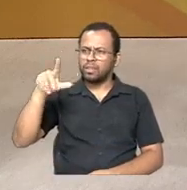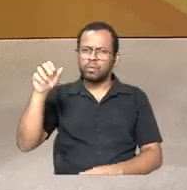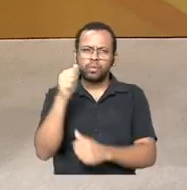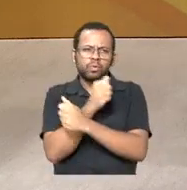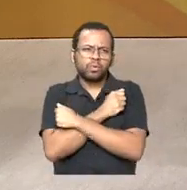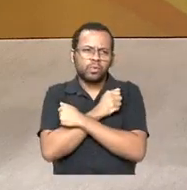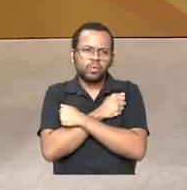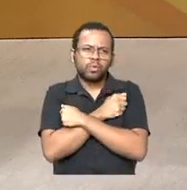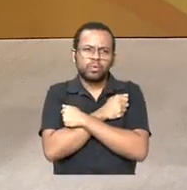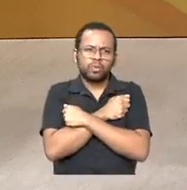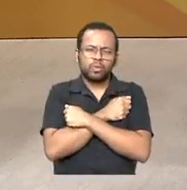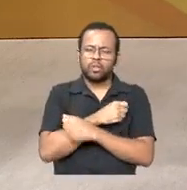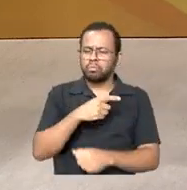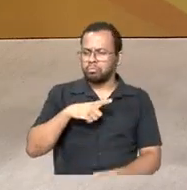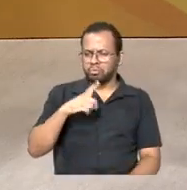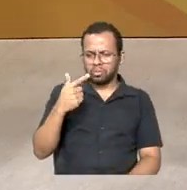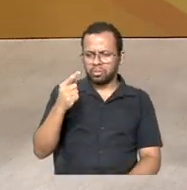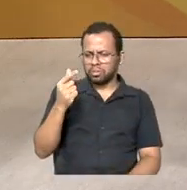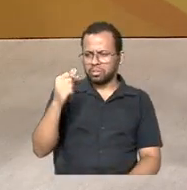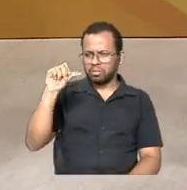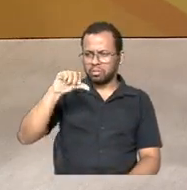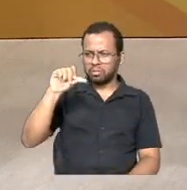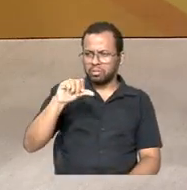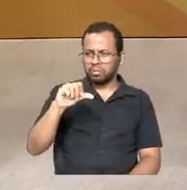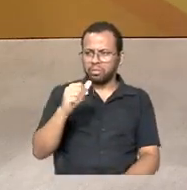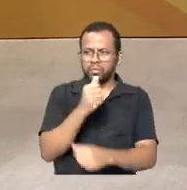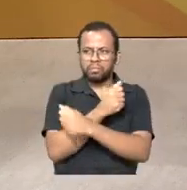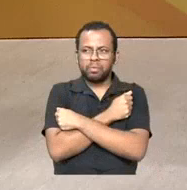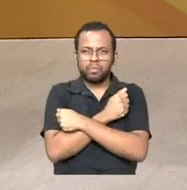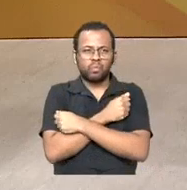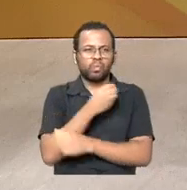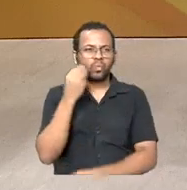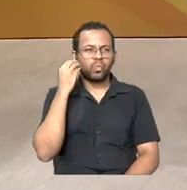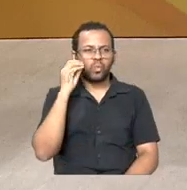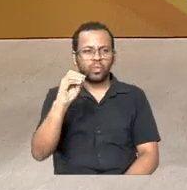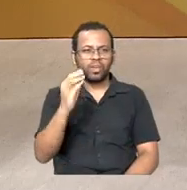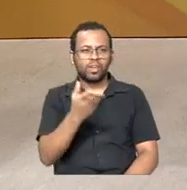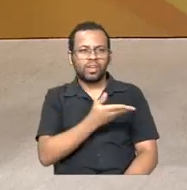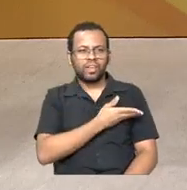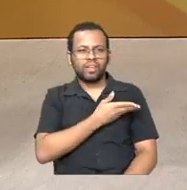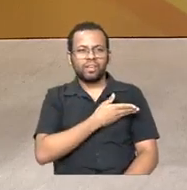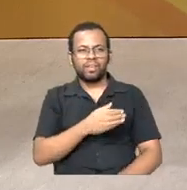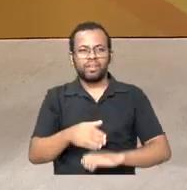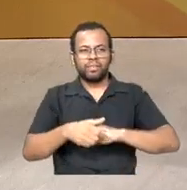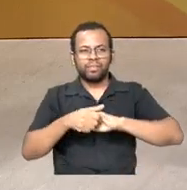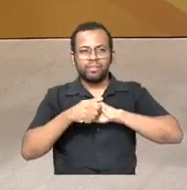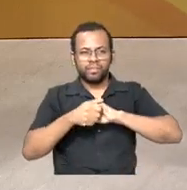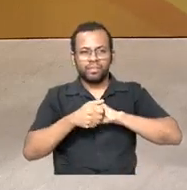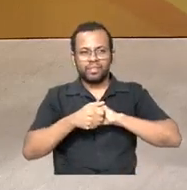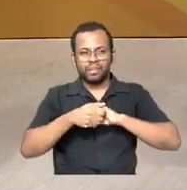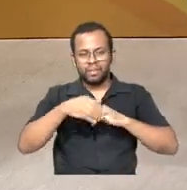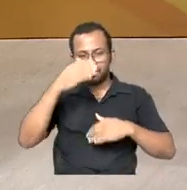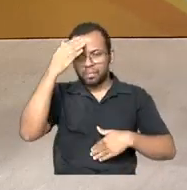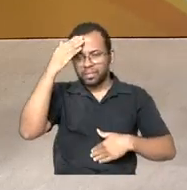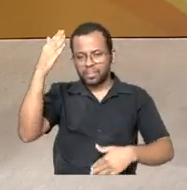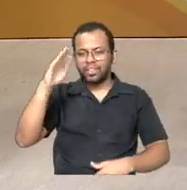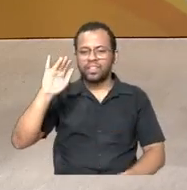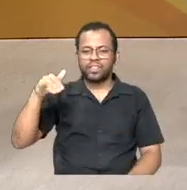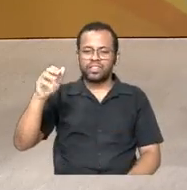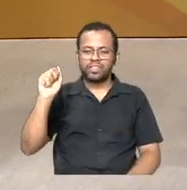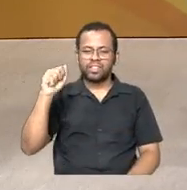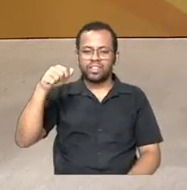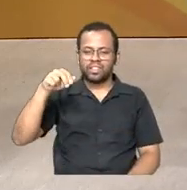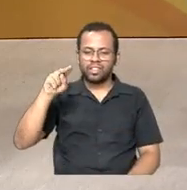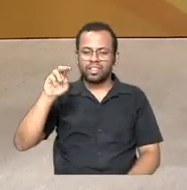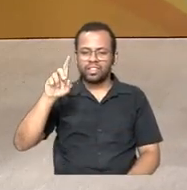meu amor fixo também ó tá aquele negócio que toda hora um abraço é amizade né Obrigada segue a Jaque aí Jaqueline